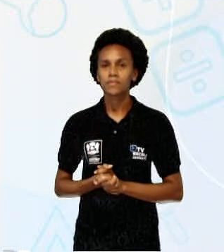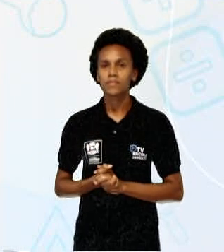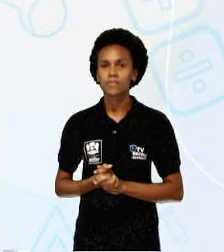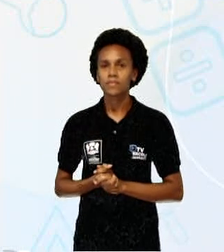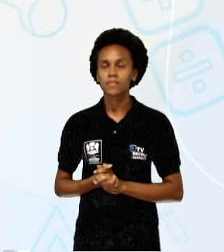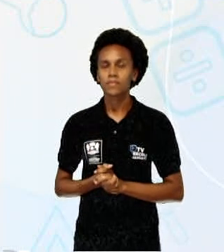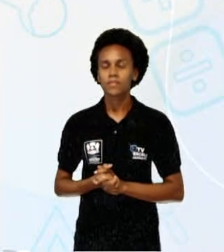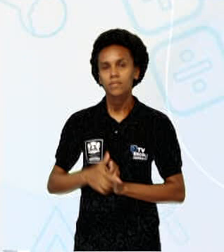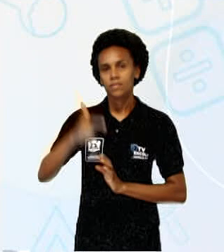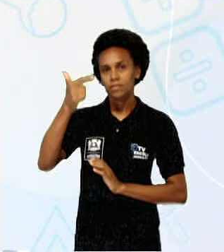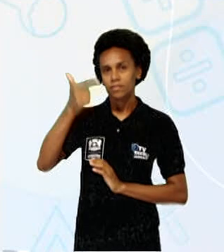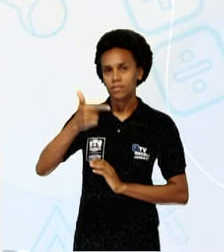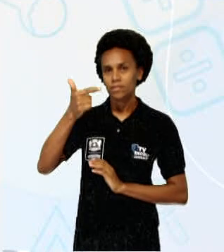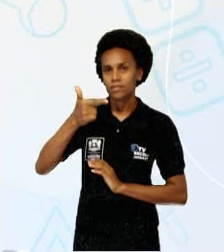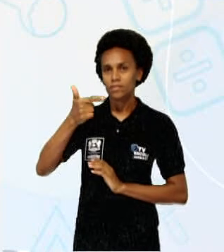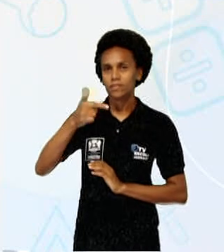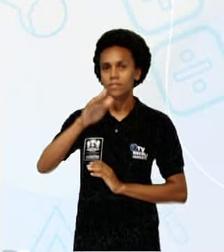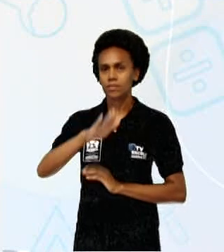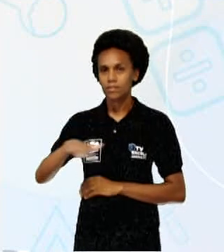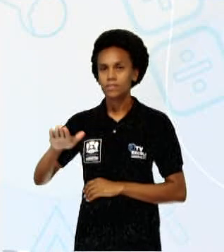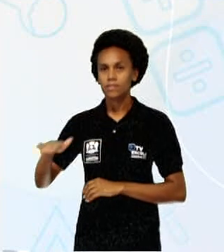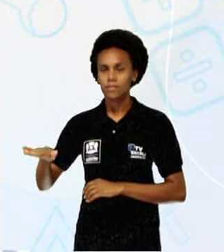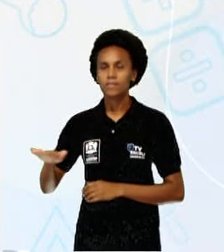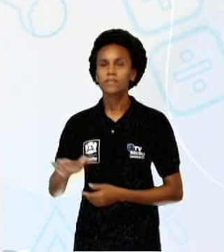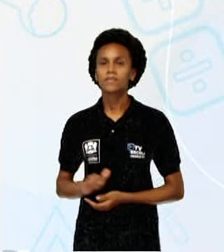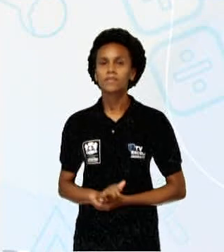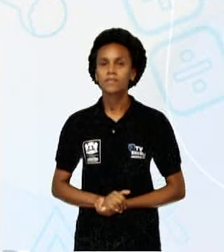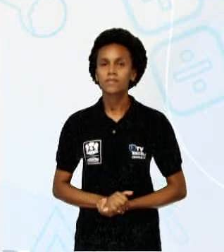a segunda criança